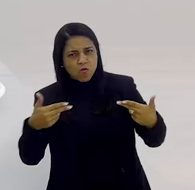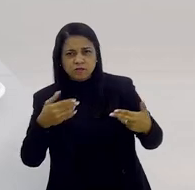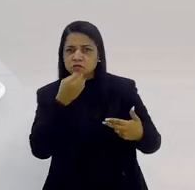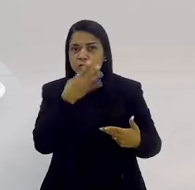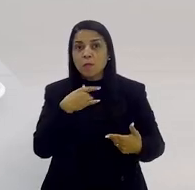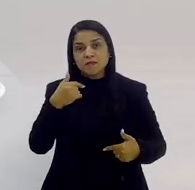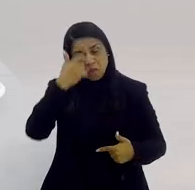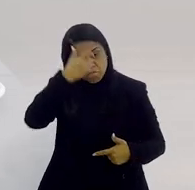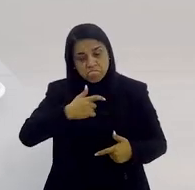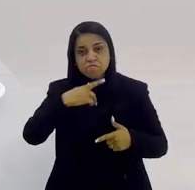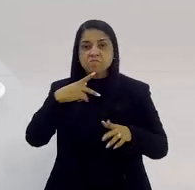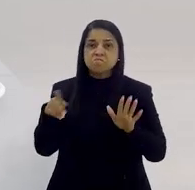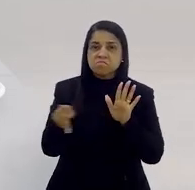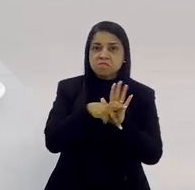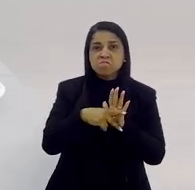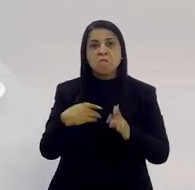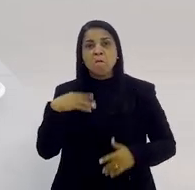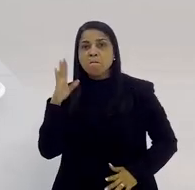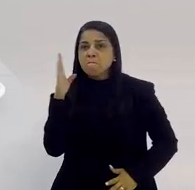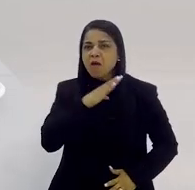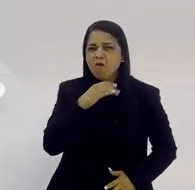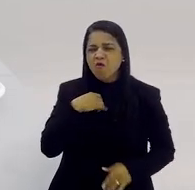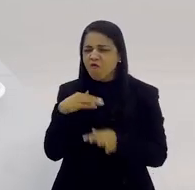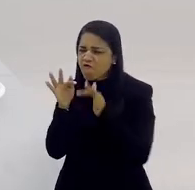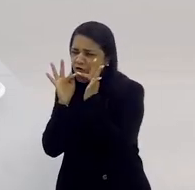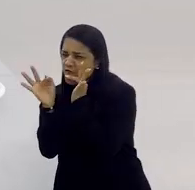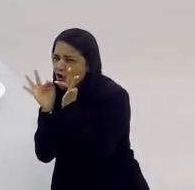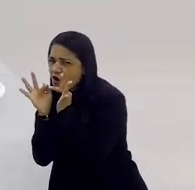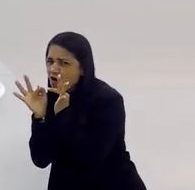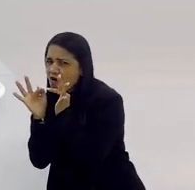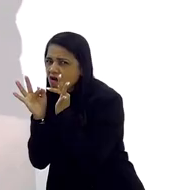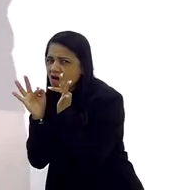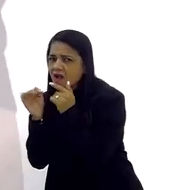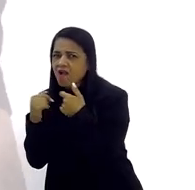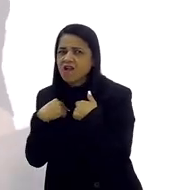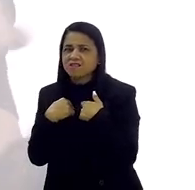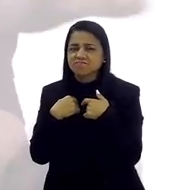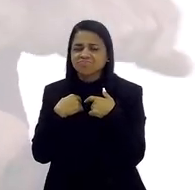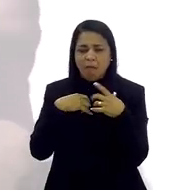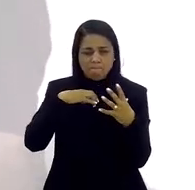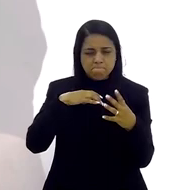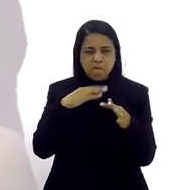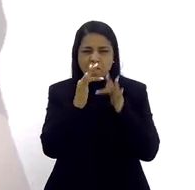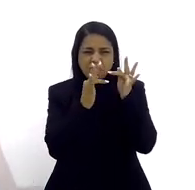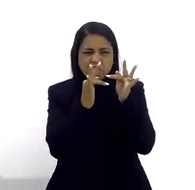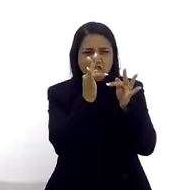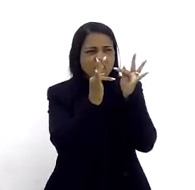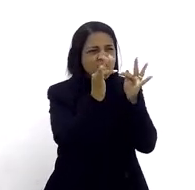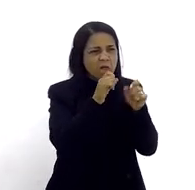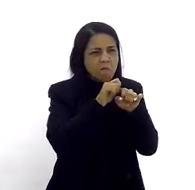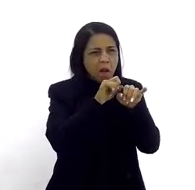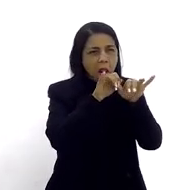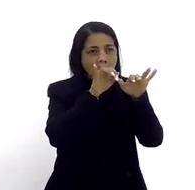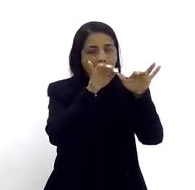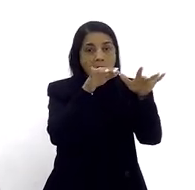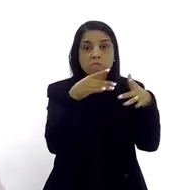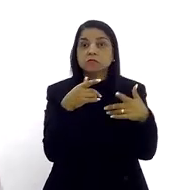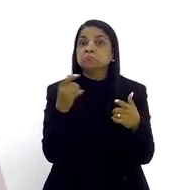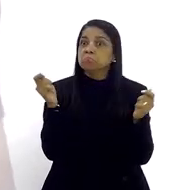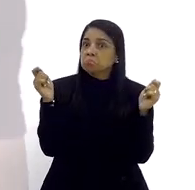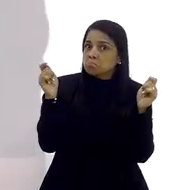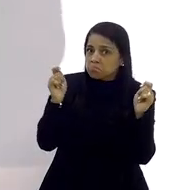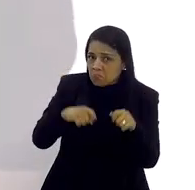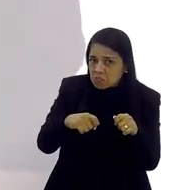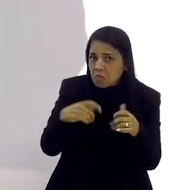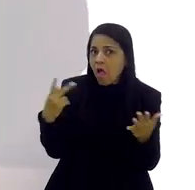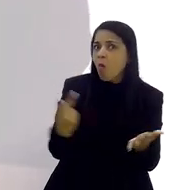coisas boas mas eu sou mal eu faço uma fofoquinha aqui essa fofoquinha vira uma bola de neve lá na frente que às vezes